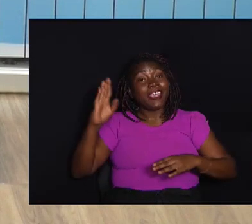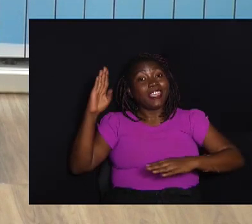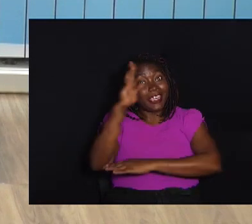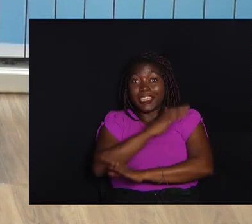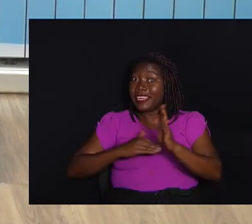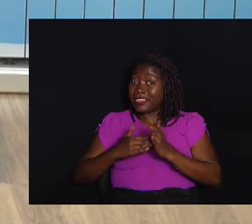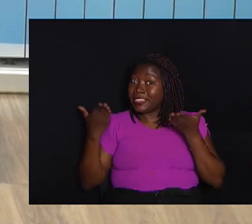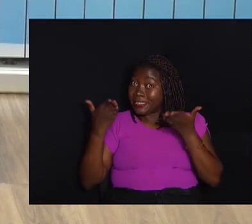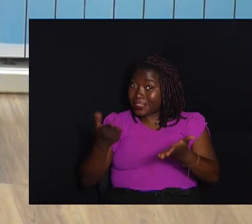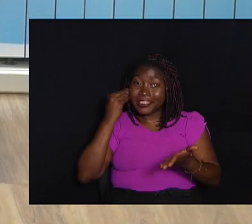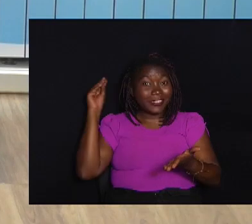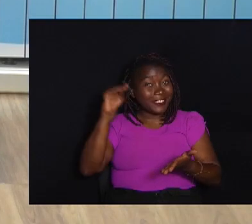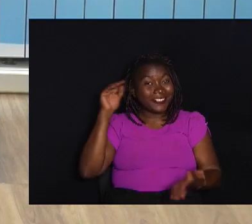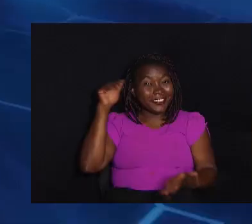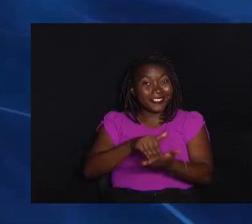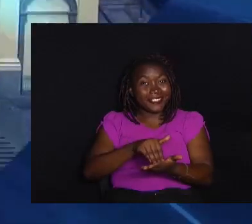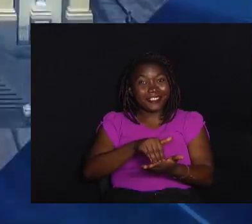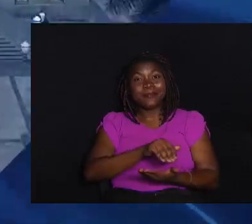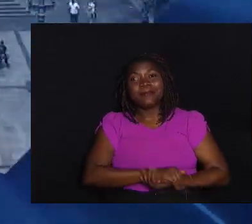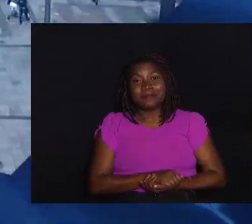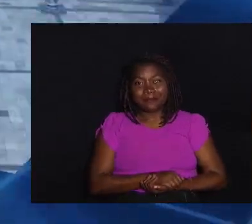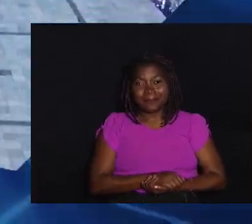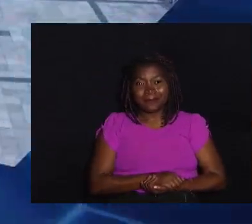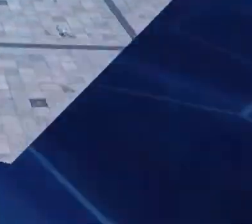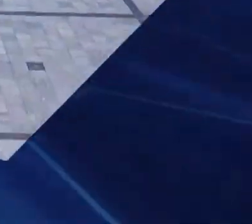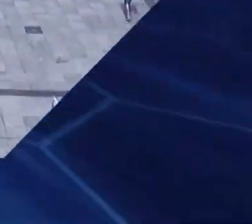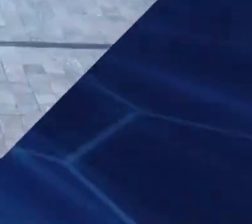para você. Beijo grande, até breve.